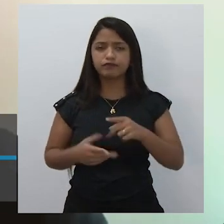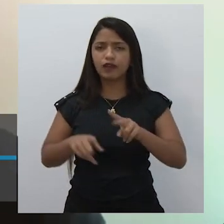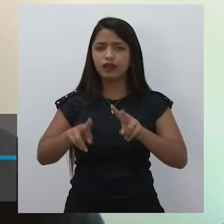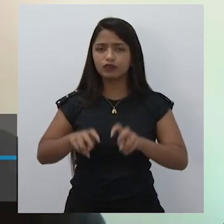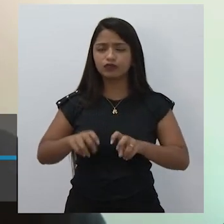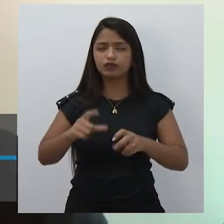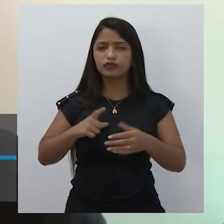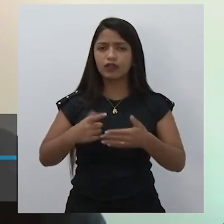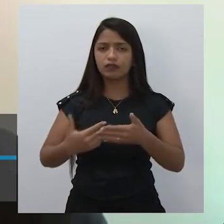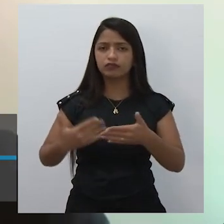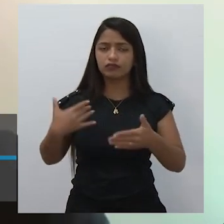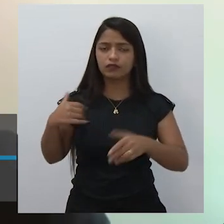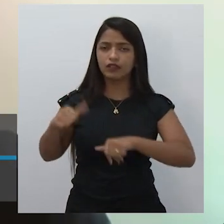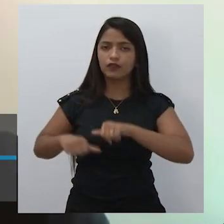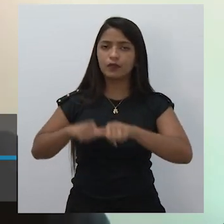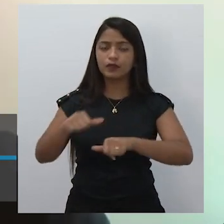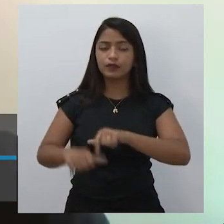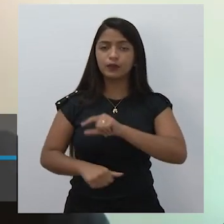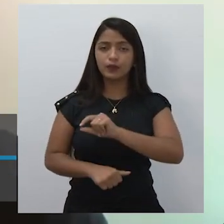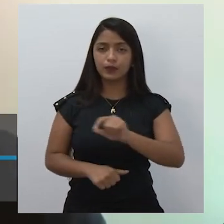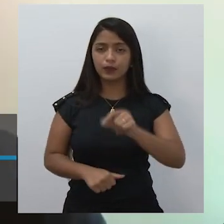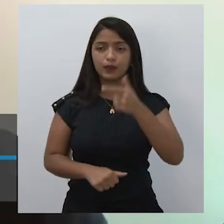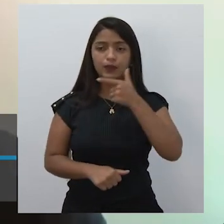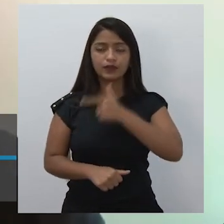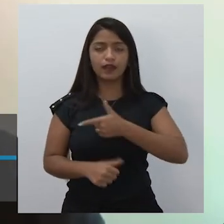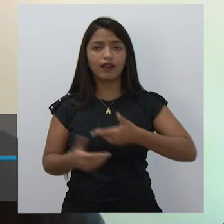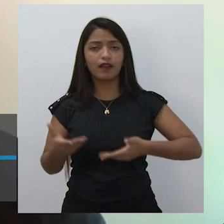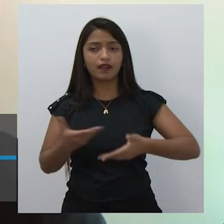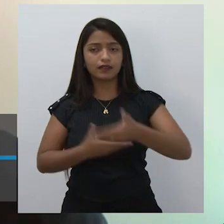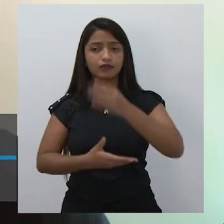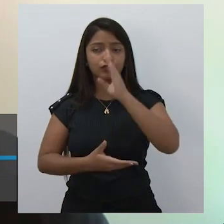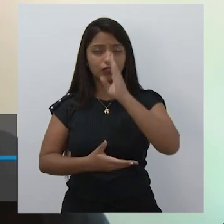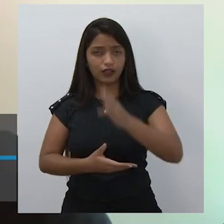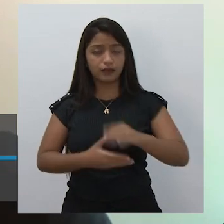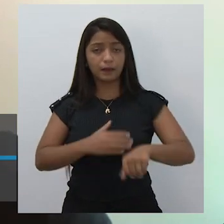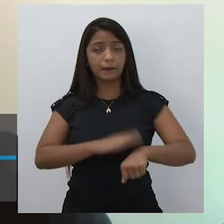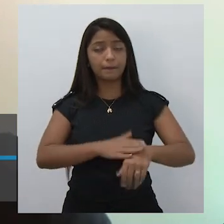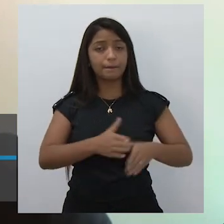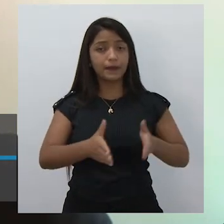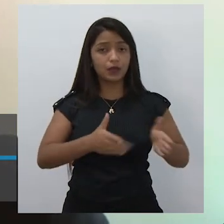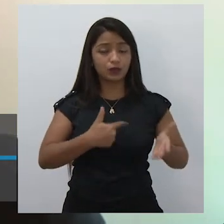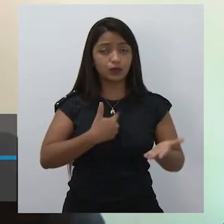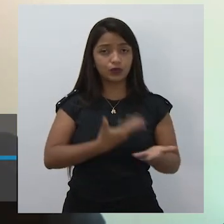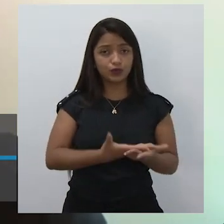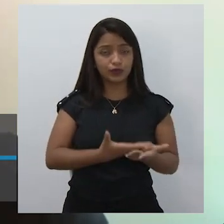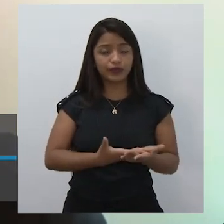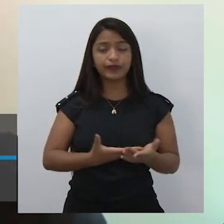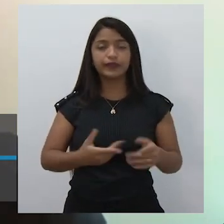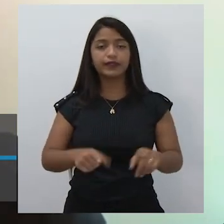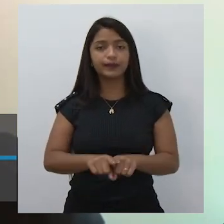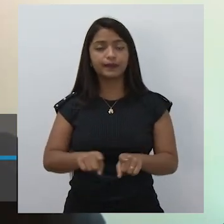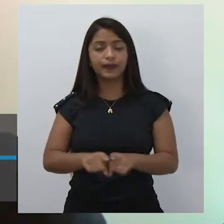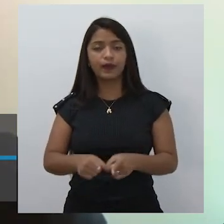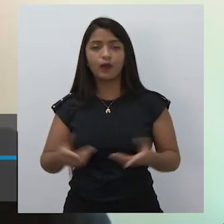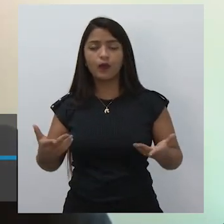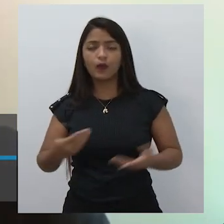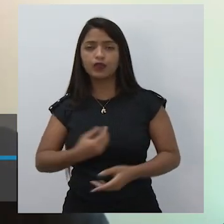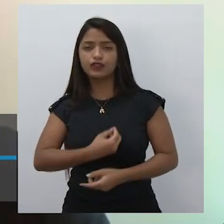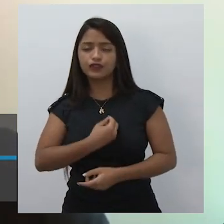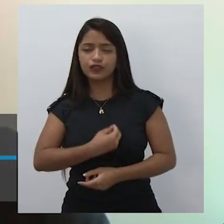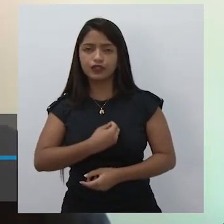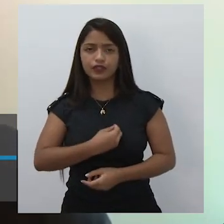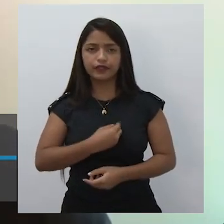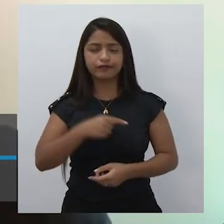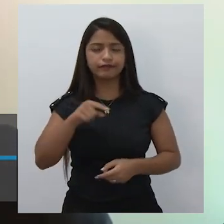e criarem uma relação direta com o período estudado e a atualidade ao qual estão vivendo,